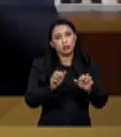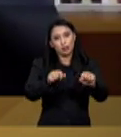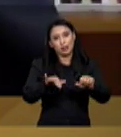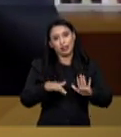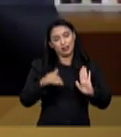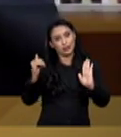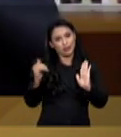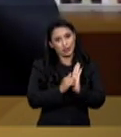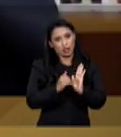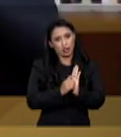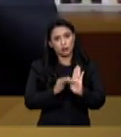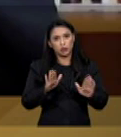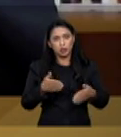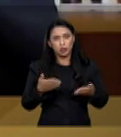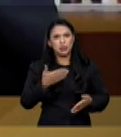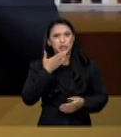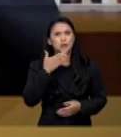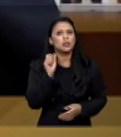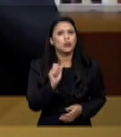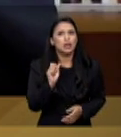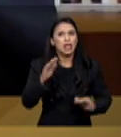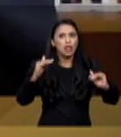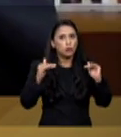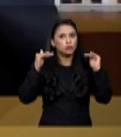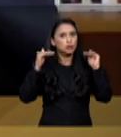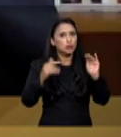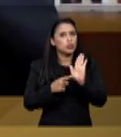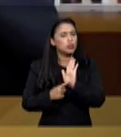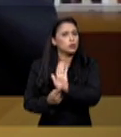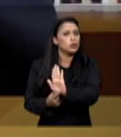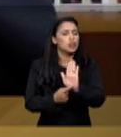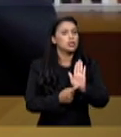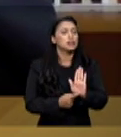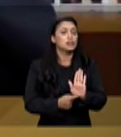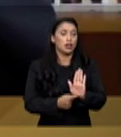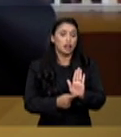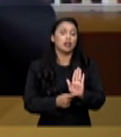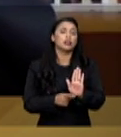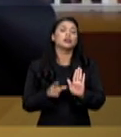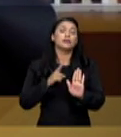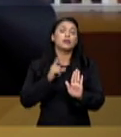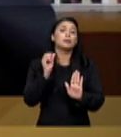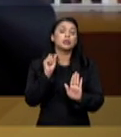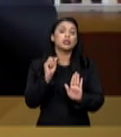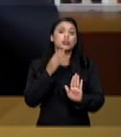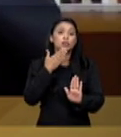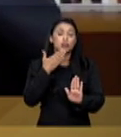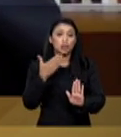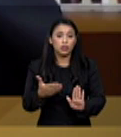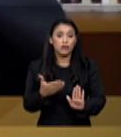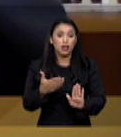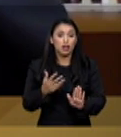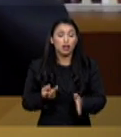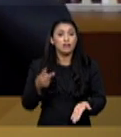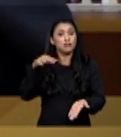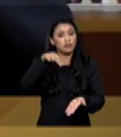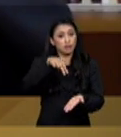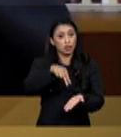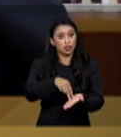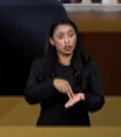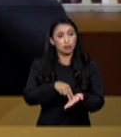Informam os impetrantes, que a autoridade apontada como coatora vem manifestando publicamente